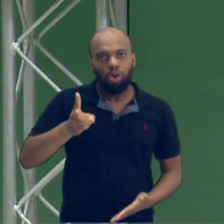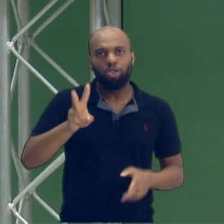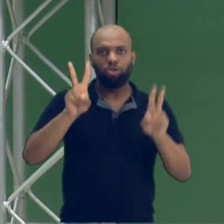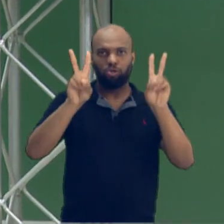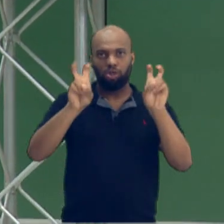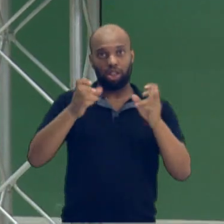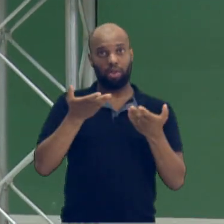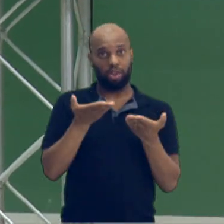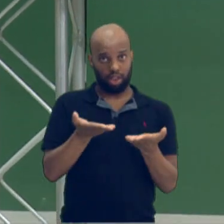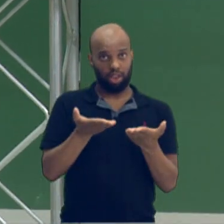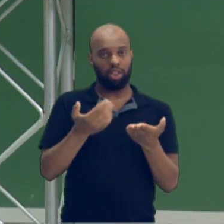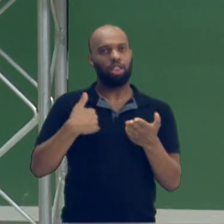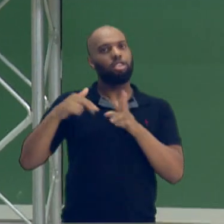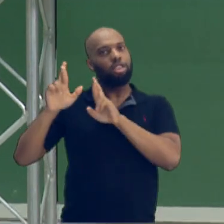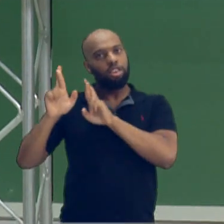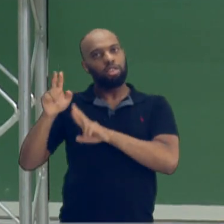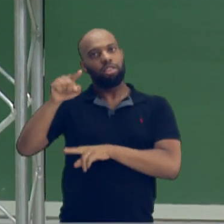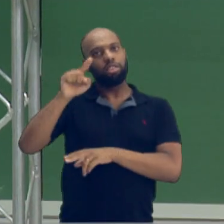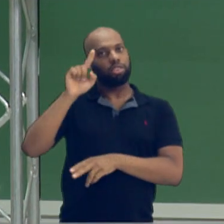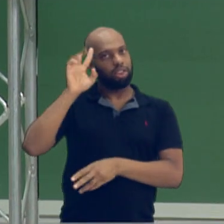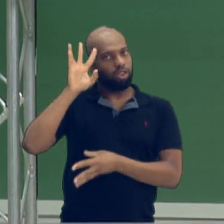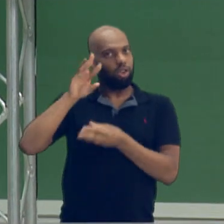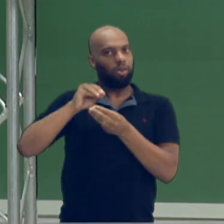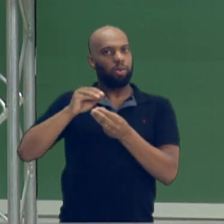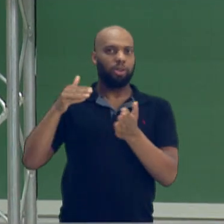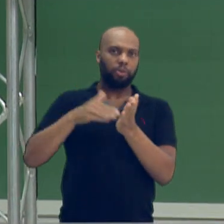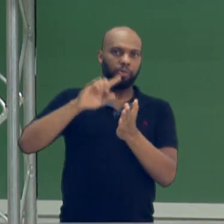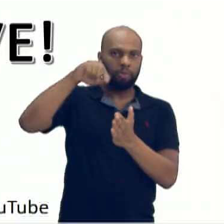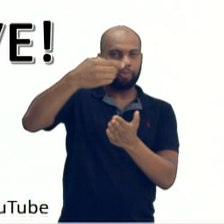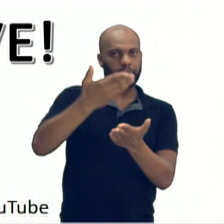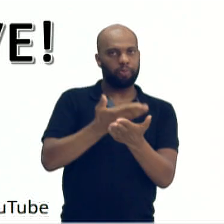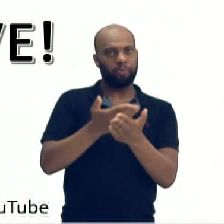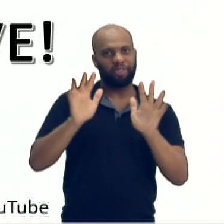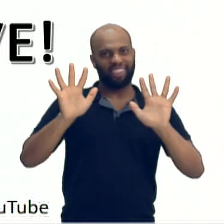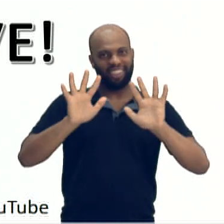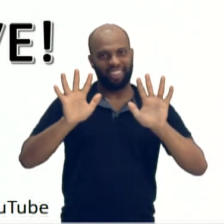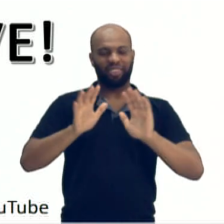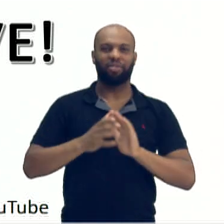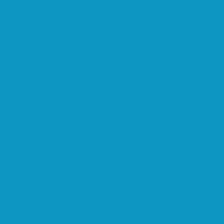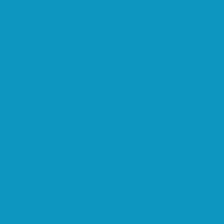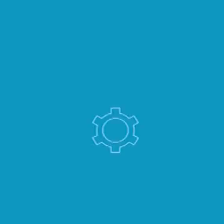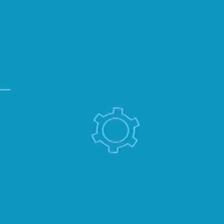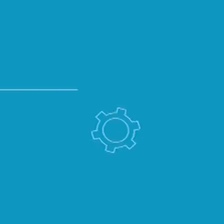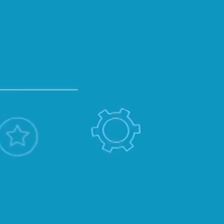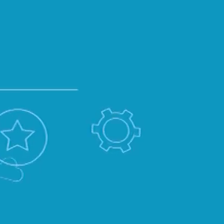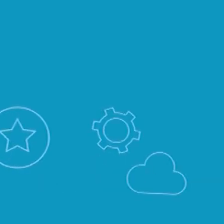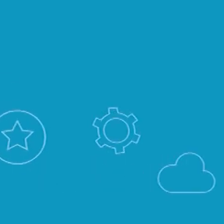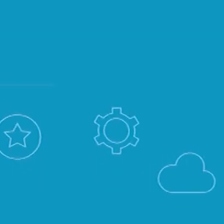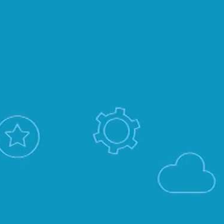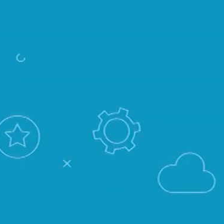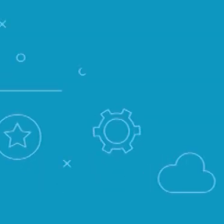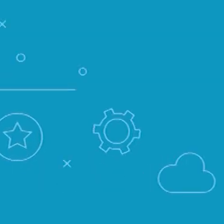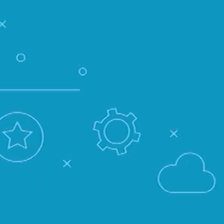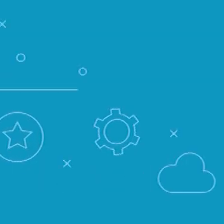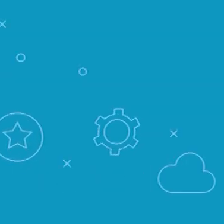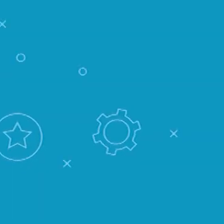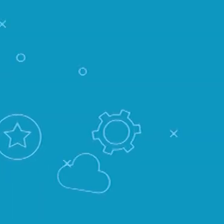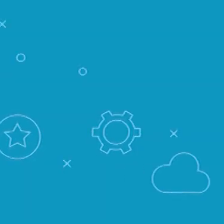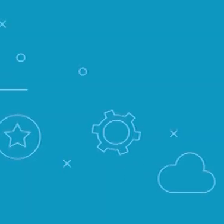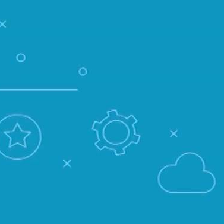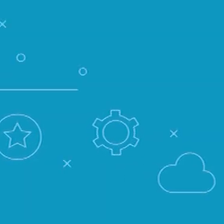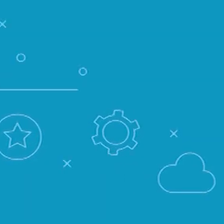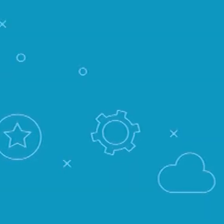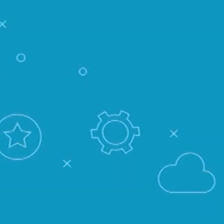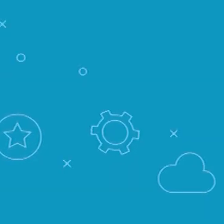matriz. Espero que vocês tenham entendido e até breve.